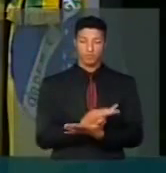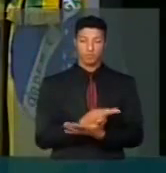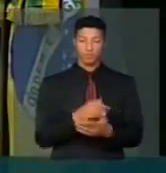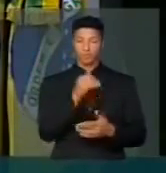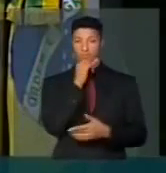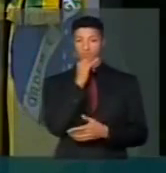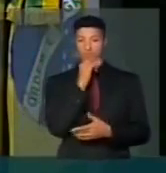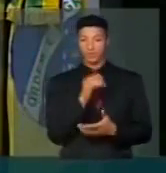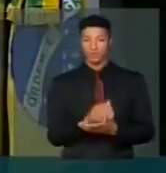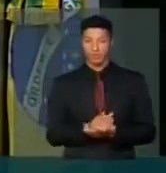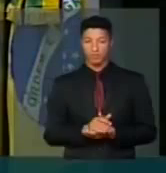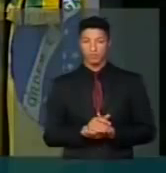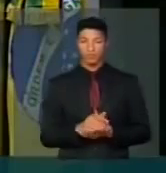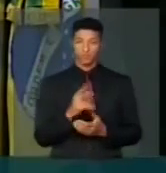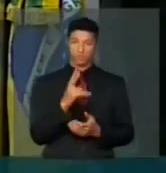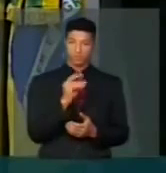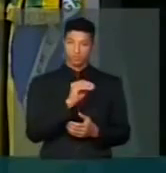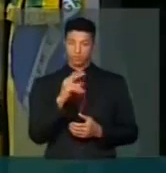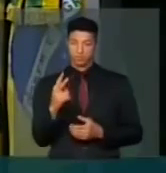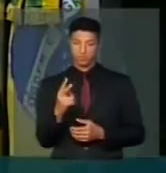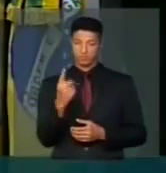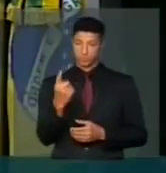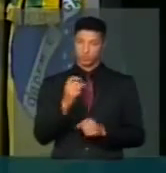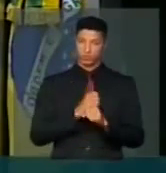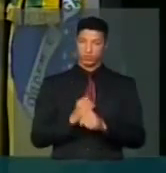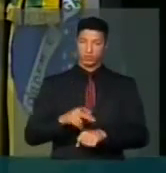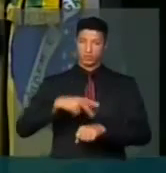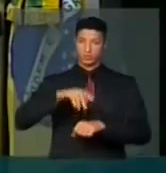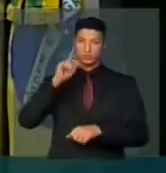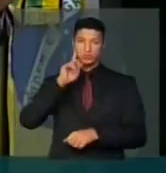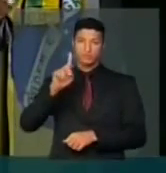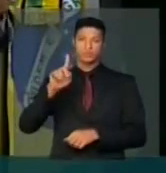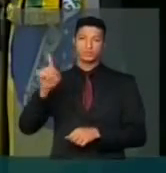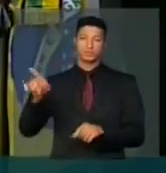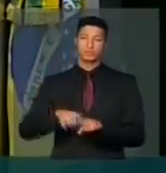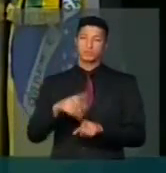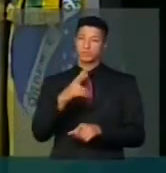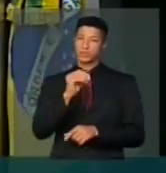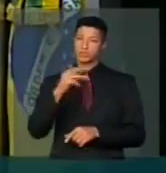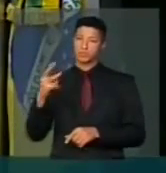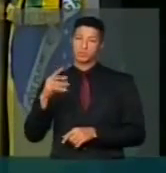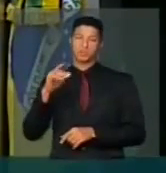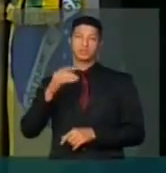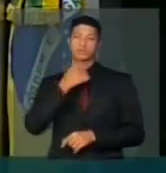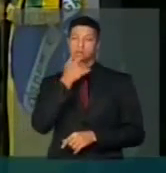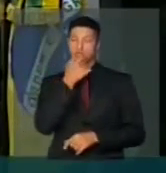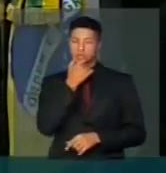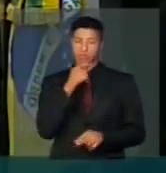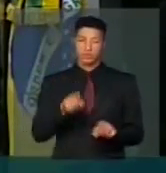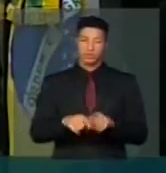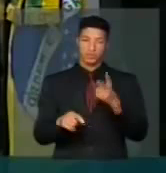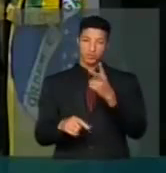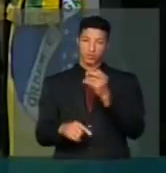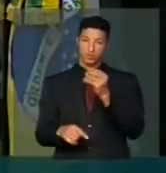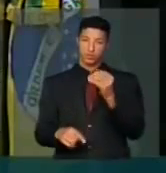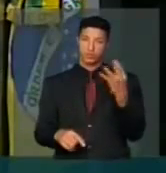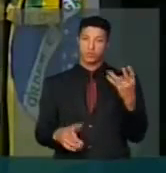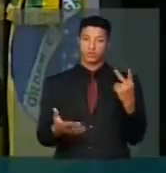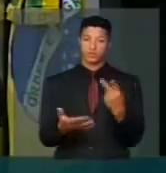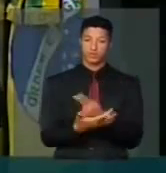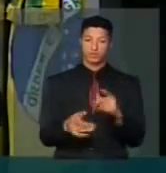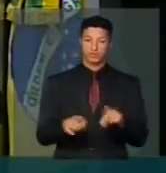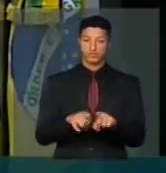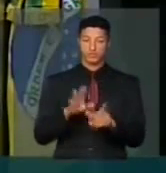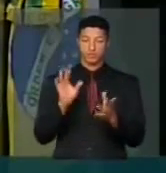Por exemplo, em 2001 nos Estados Unidos, em 2003 na Inglaterra, em 2004